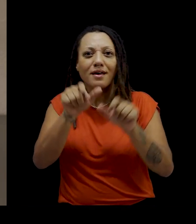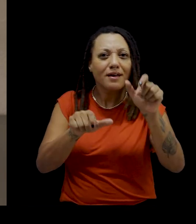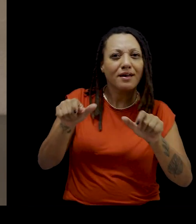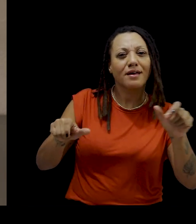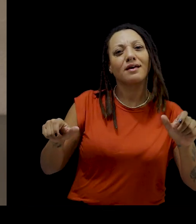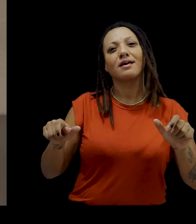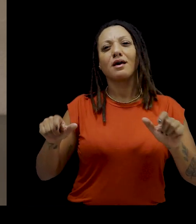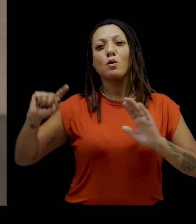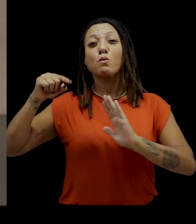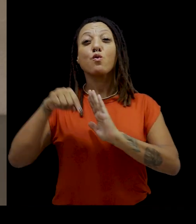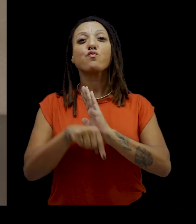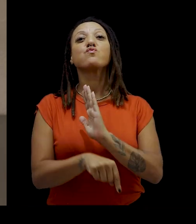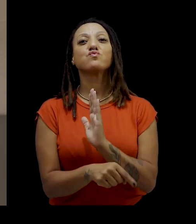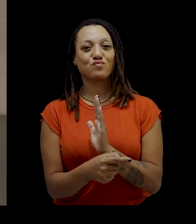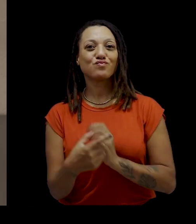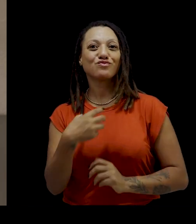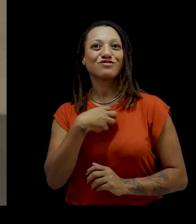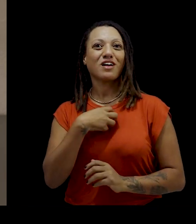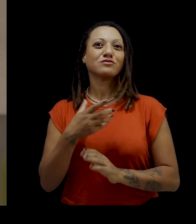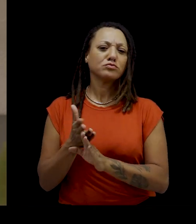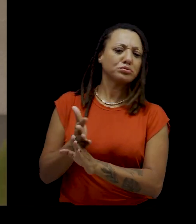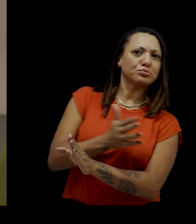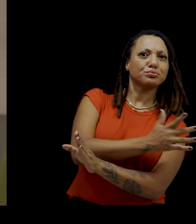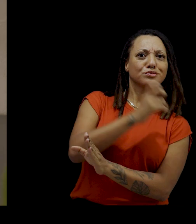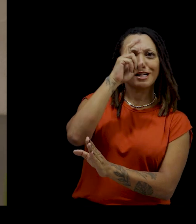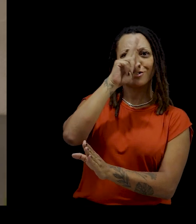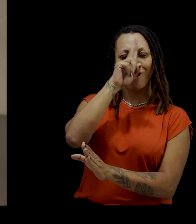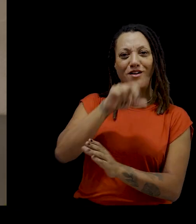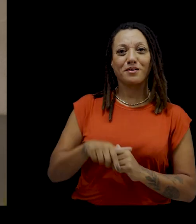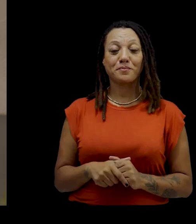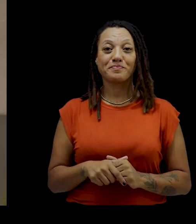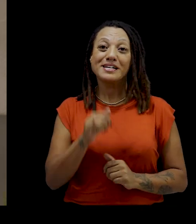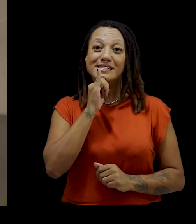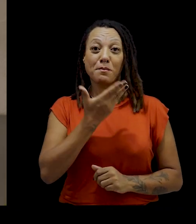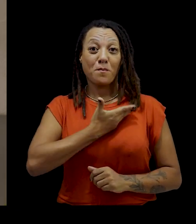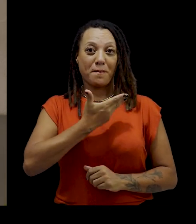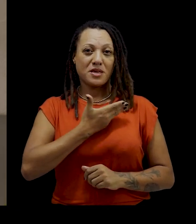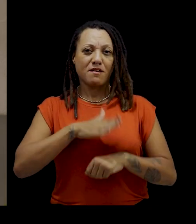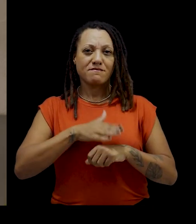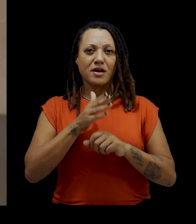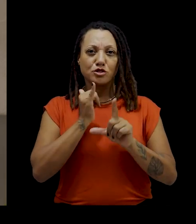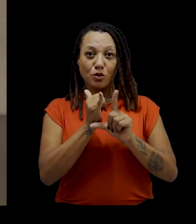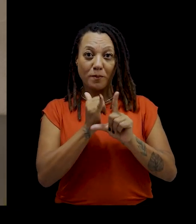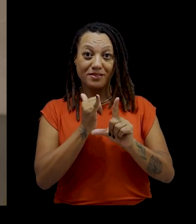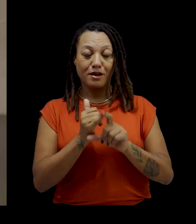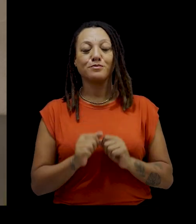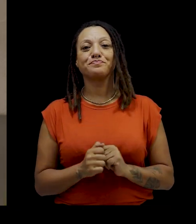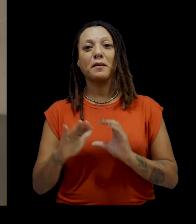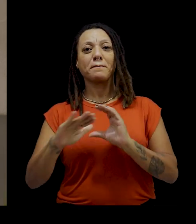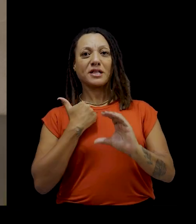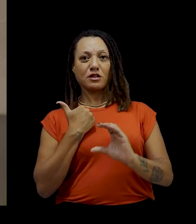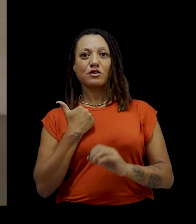tinha ali nas camadas anteriores a isso. Então, uma amiga, por exemplo, que é documentarista, nessa época